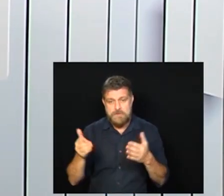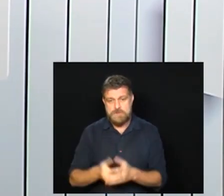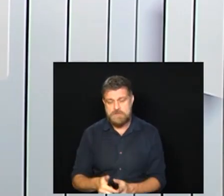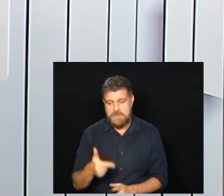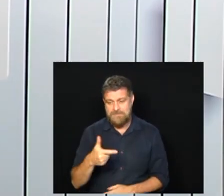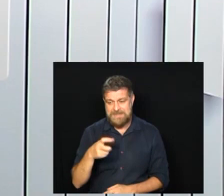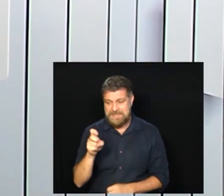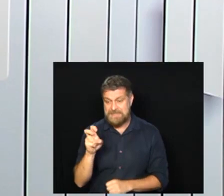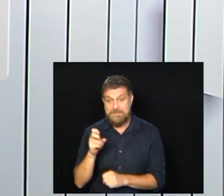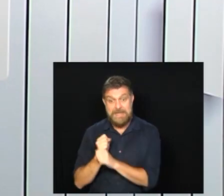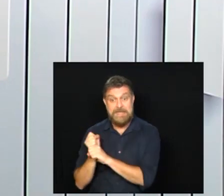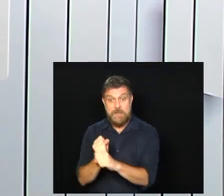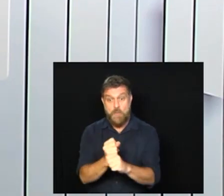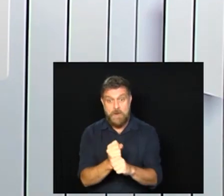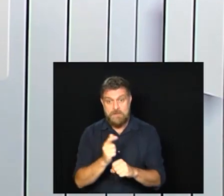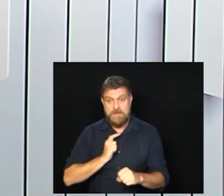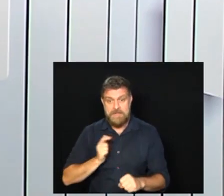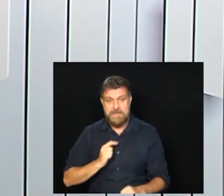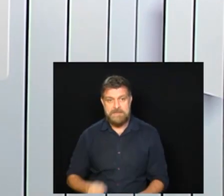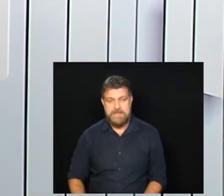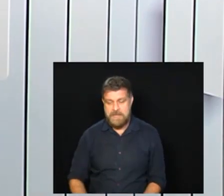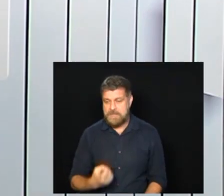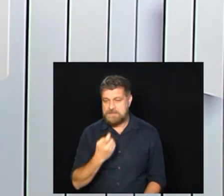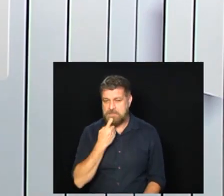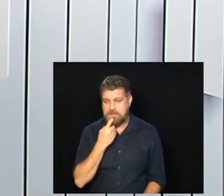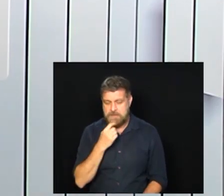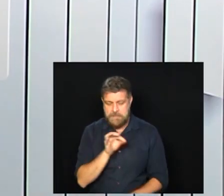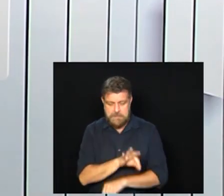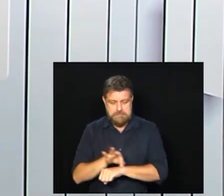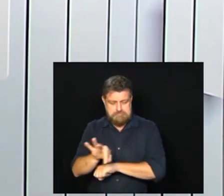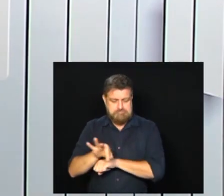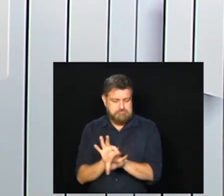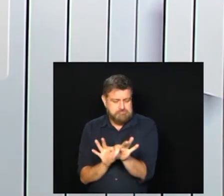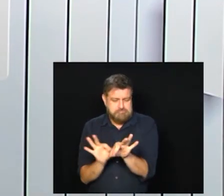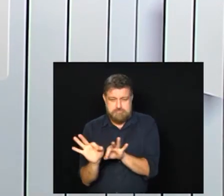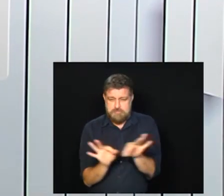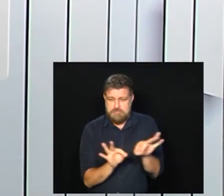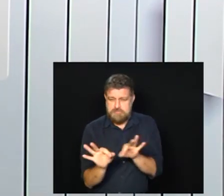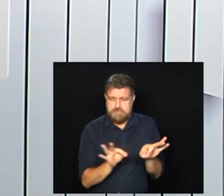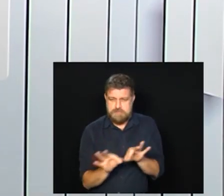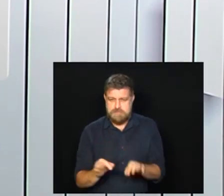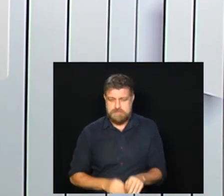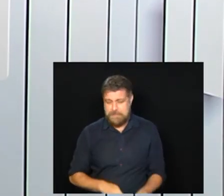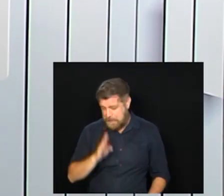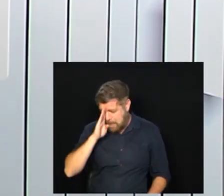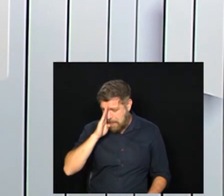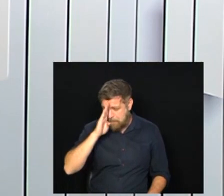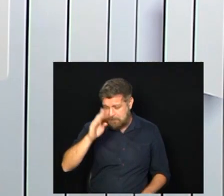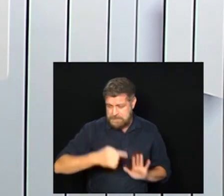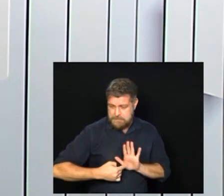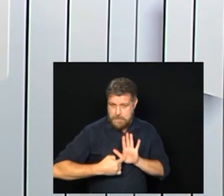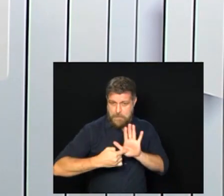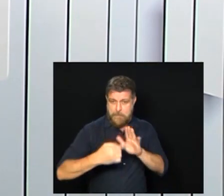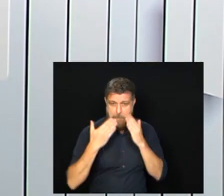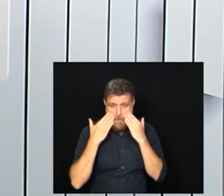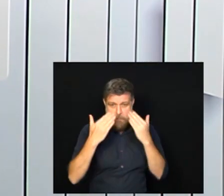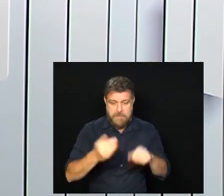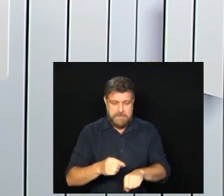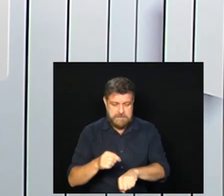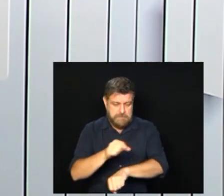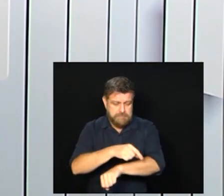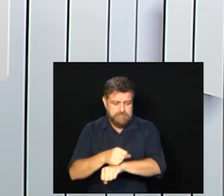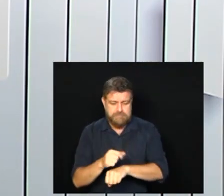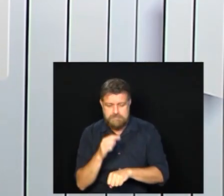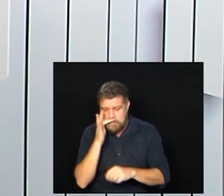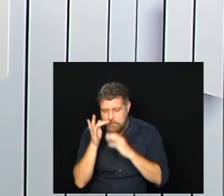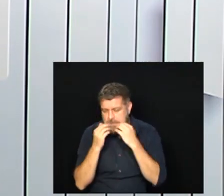25ª edição do Campinas Decor, maior mostra de arquitetura, decoração e paisagismo do